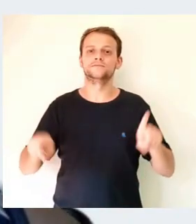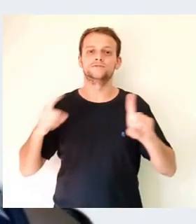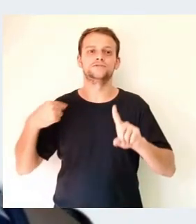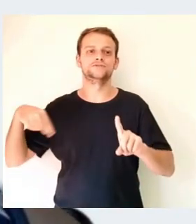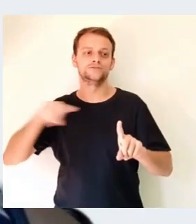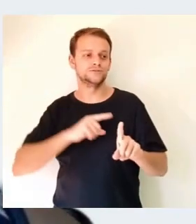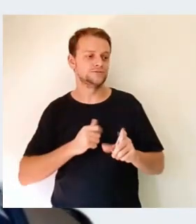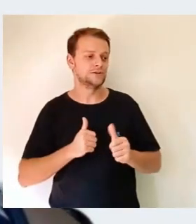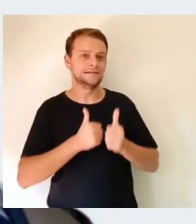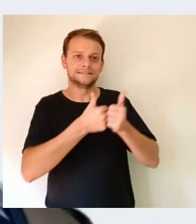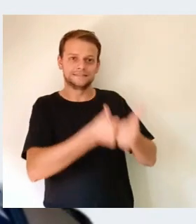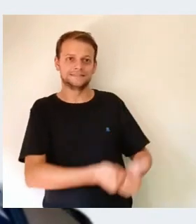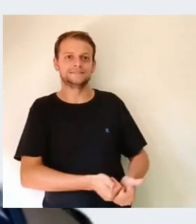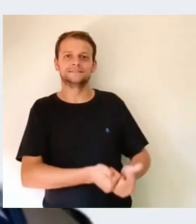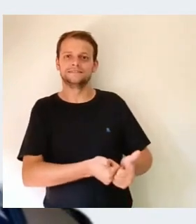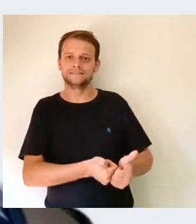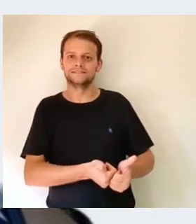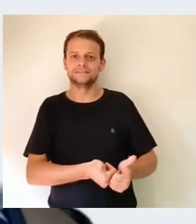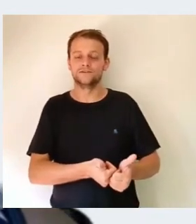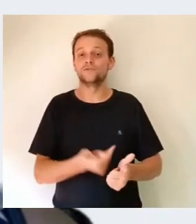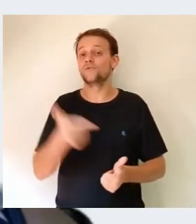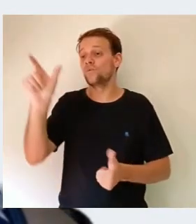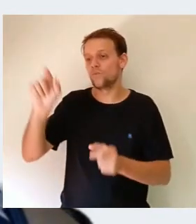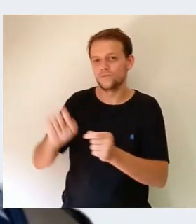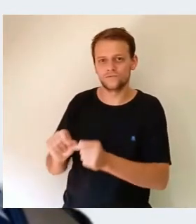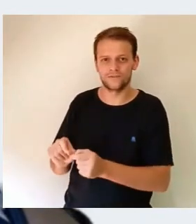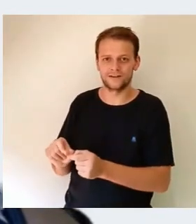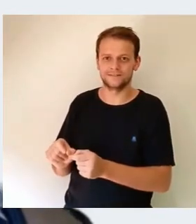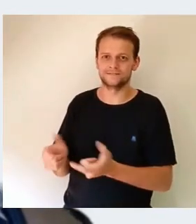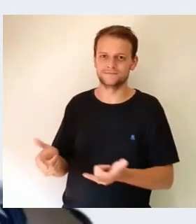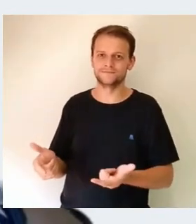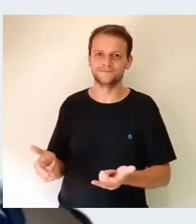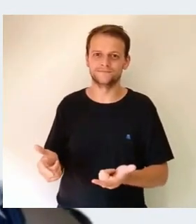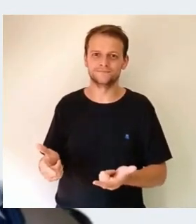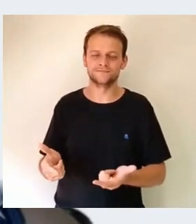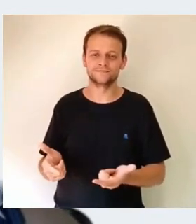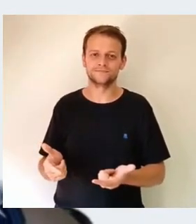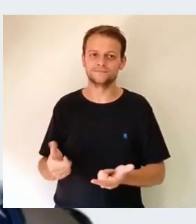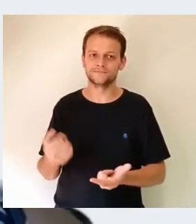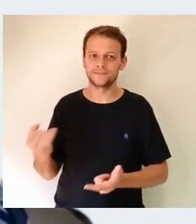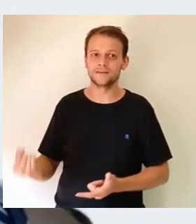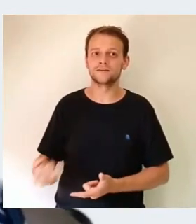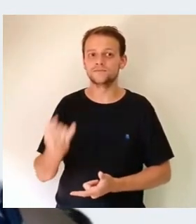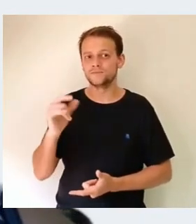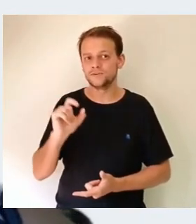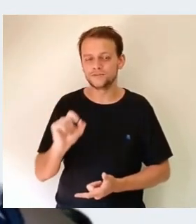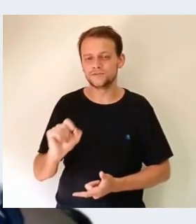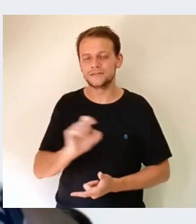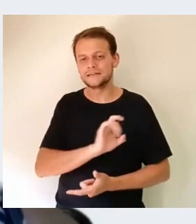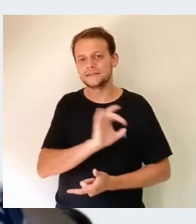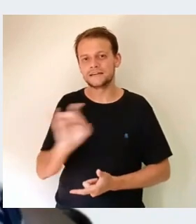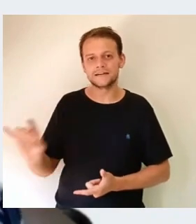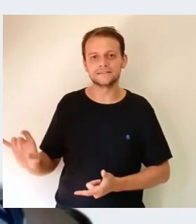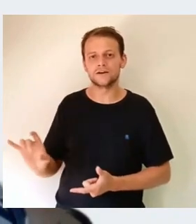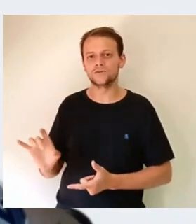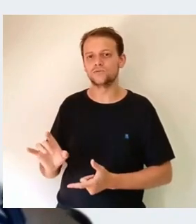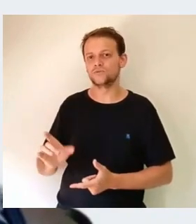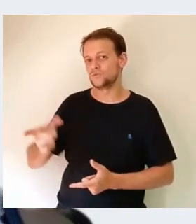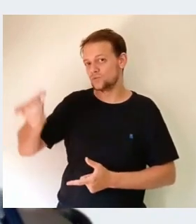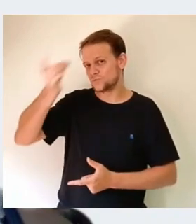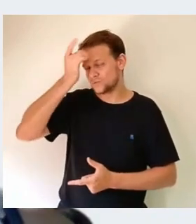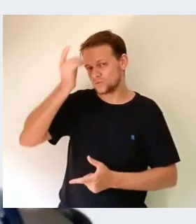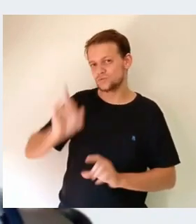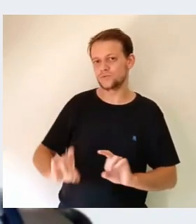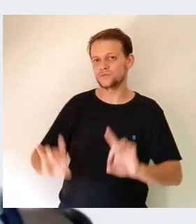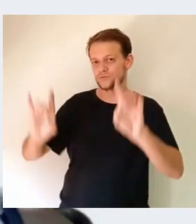é necessário com que sigamos o que o outro fale que nós precisamos seguir, né? Estou falando em relação